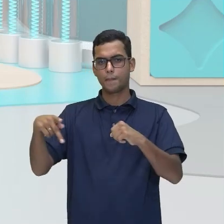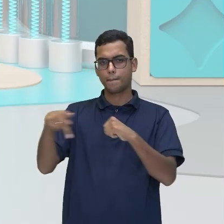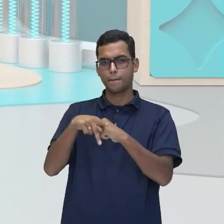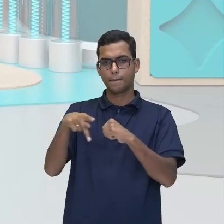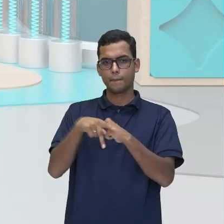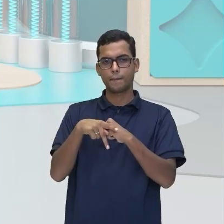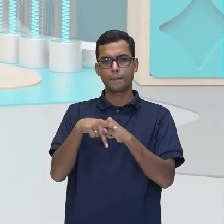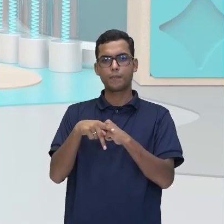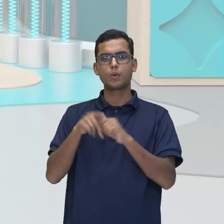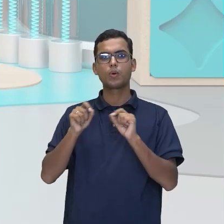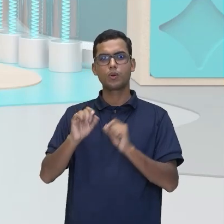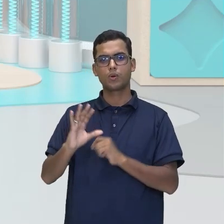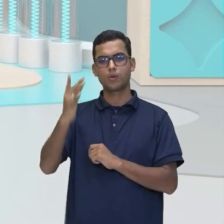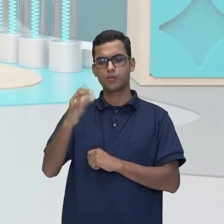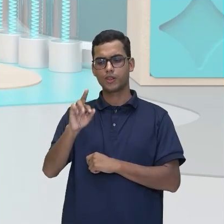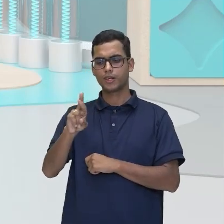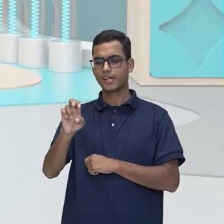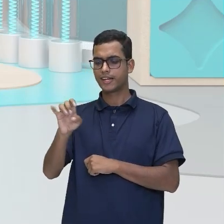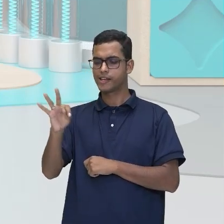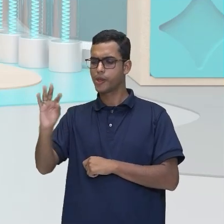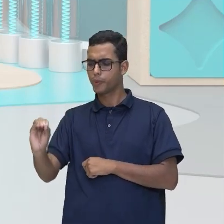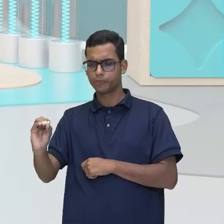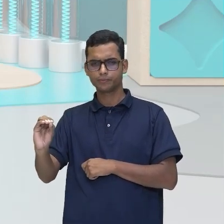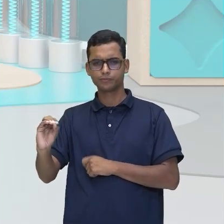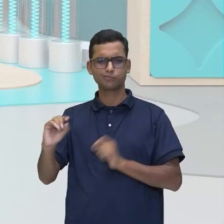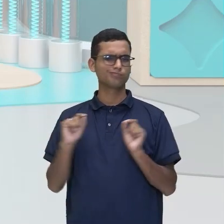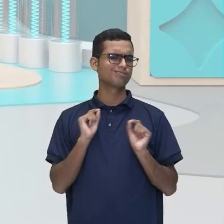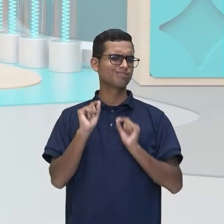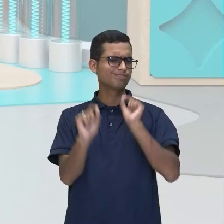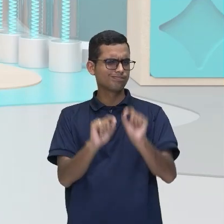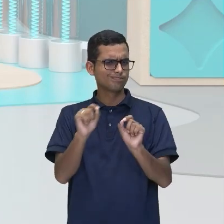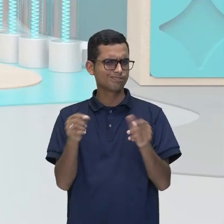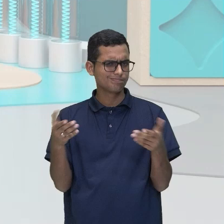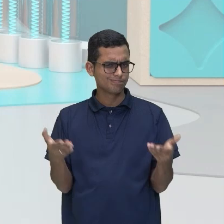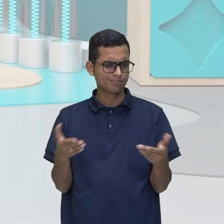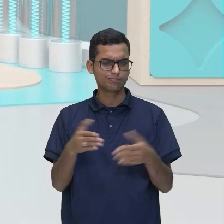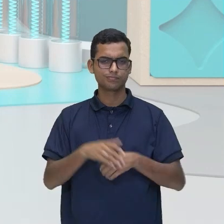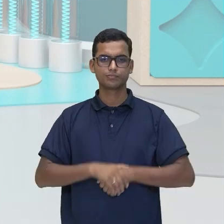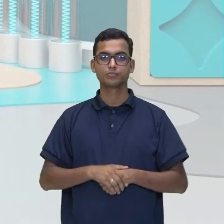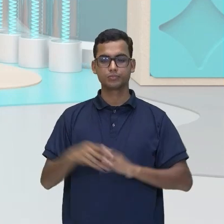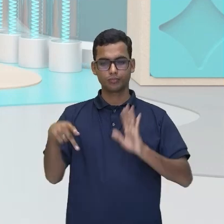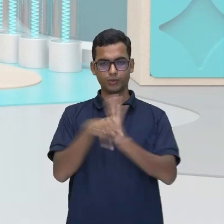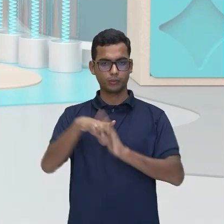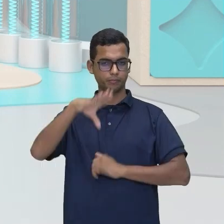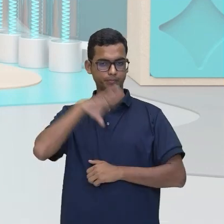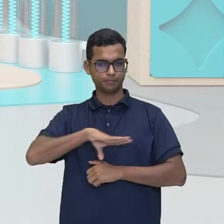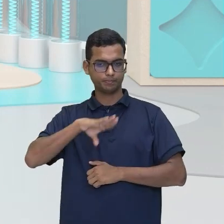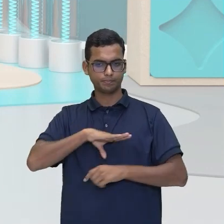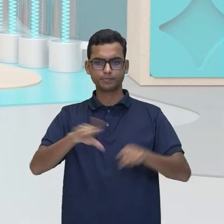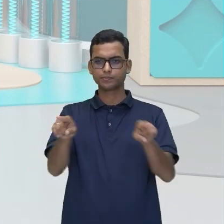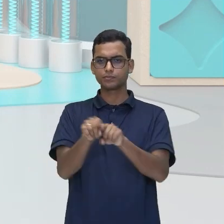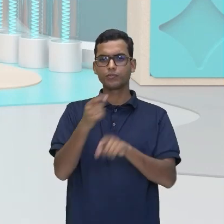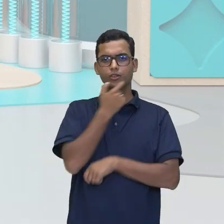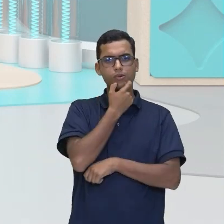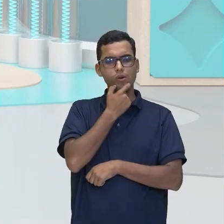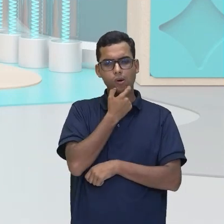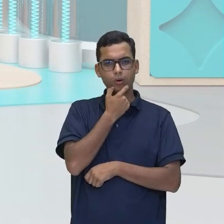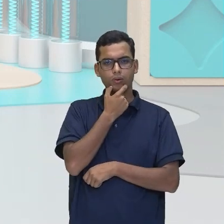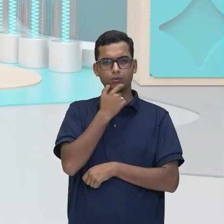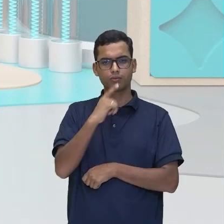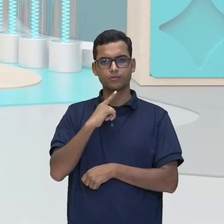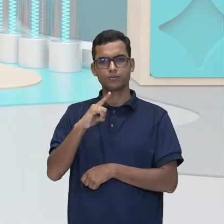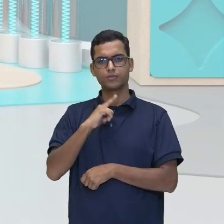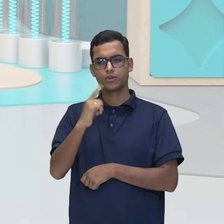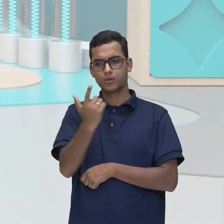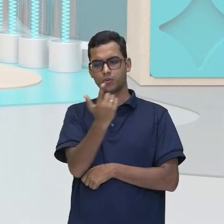acompanhando aqui comigo. Pronomes do caso reto, que é assim que nós chamamos na língua portuguesa, em inglês, subject pronouns,